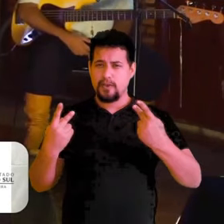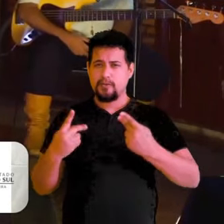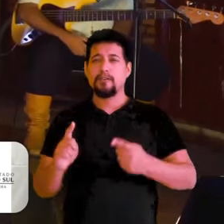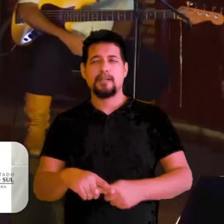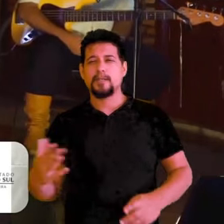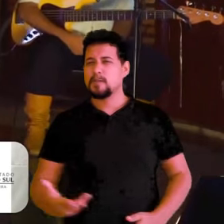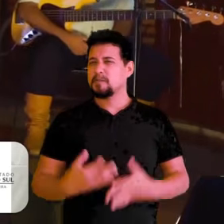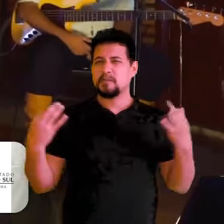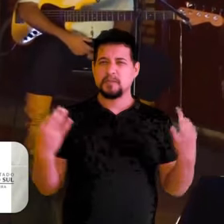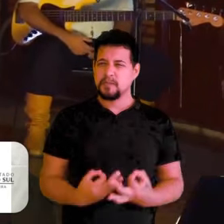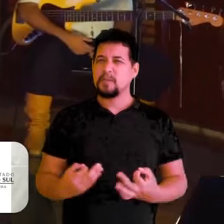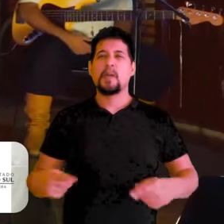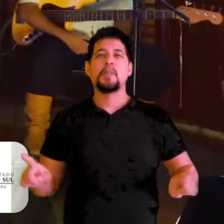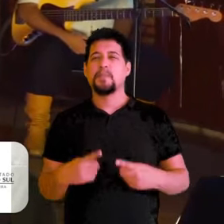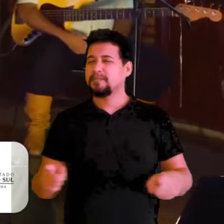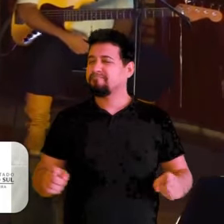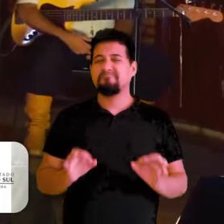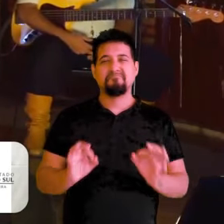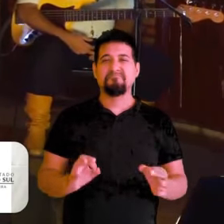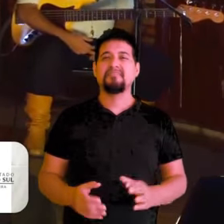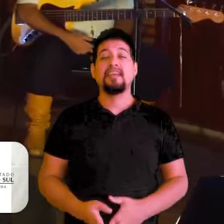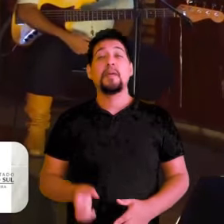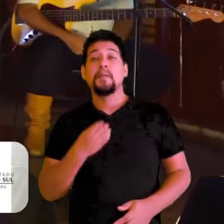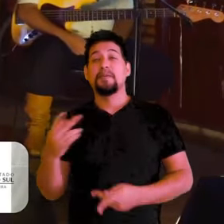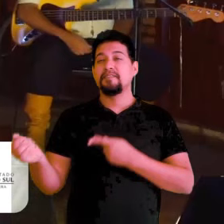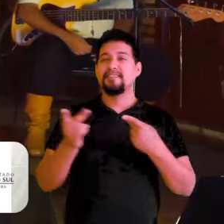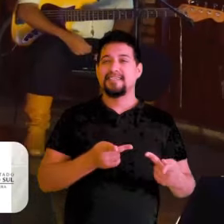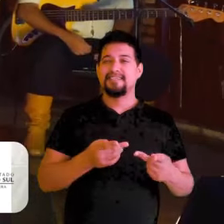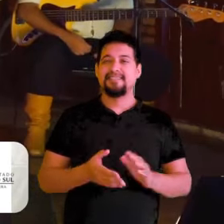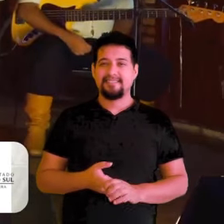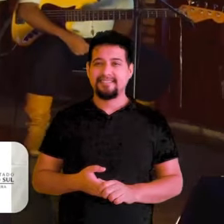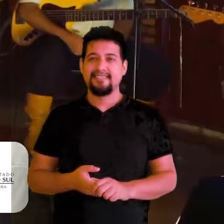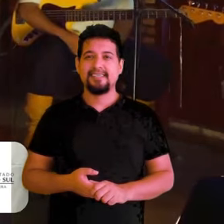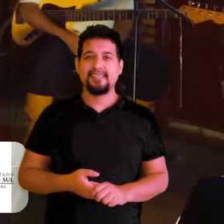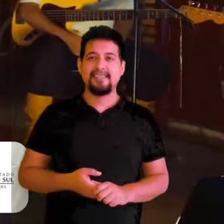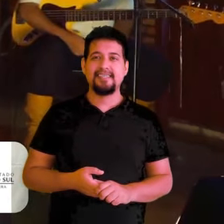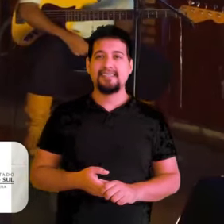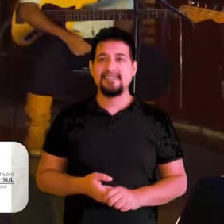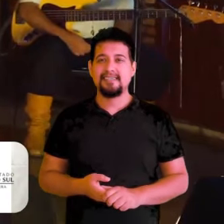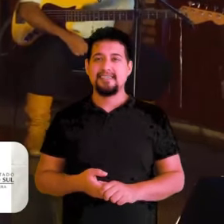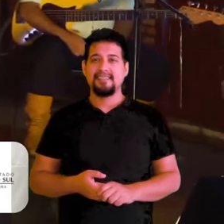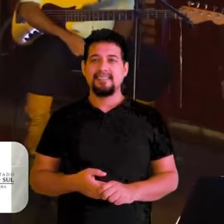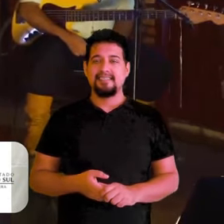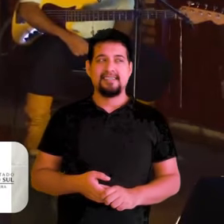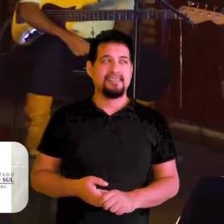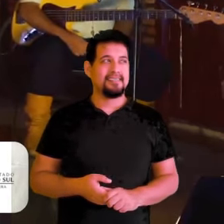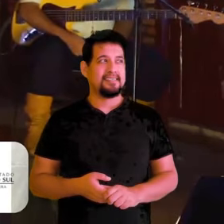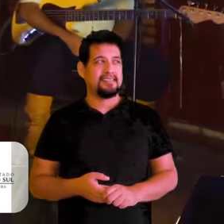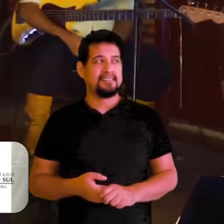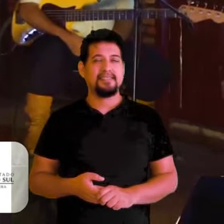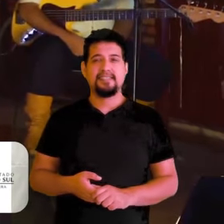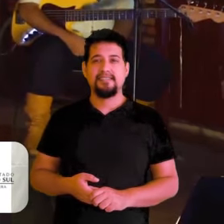agregar valor aqui a essa super banda que é o Chiquito e Bordoneio. Bueno, por demais, Canhoto. Seja bem-vindo. Obrigado. Que essa